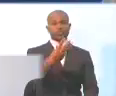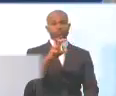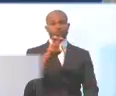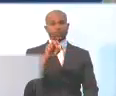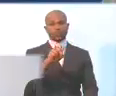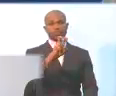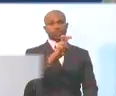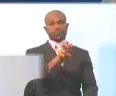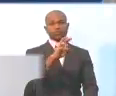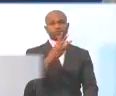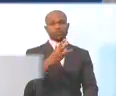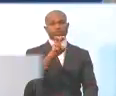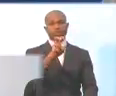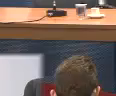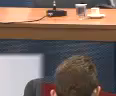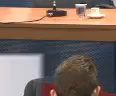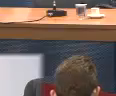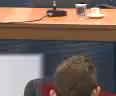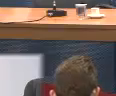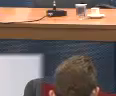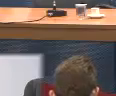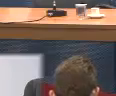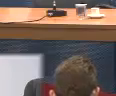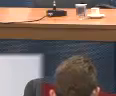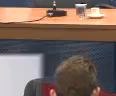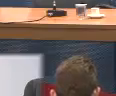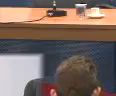5285, 5350 e 5351/2013.